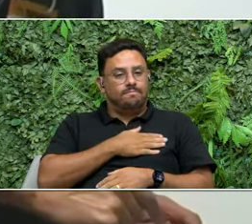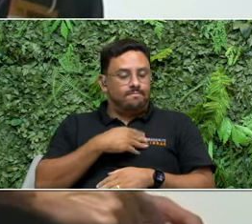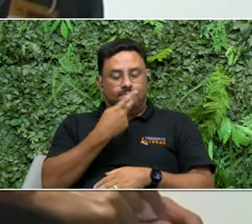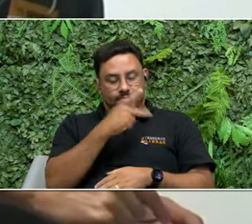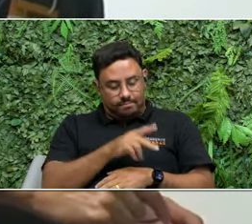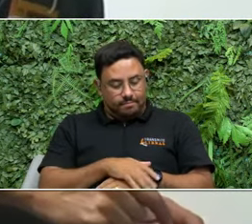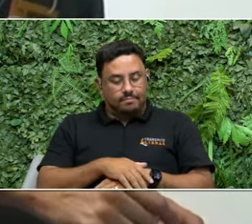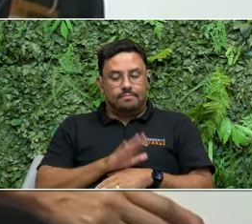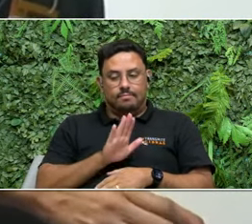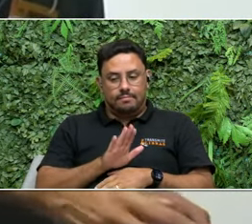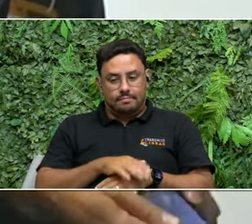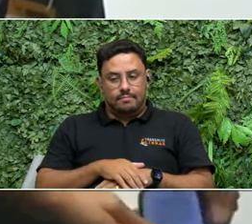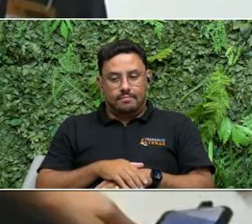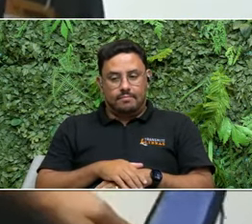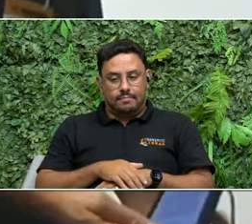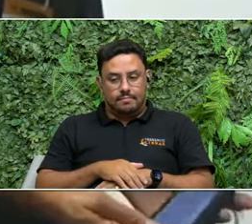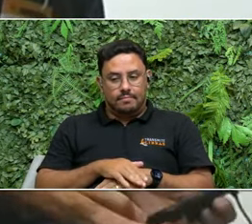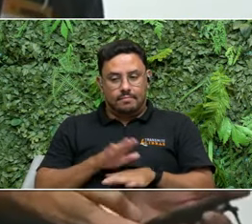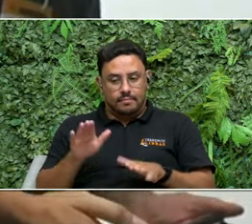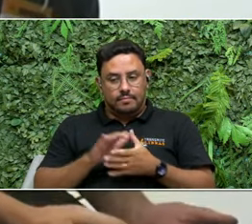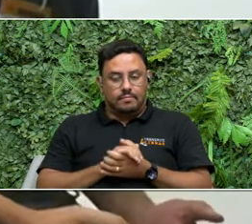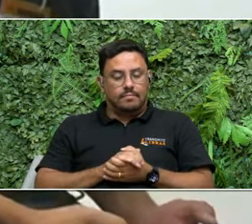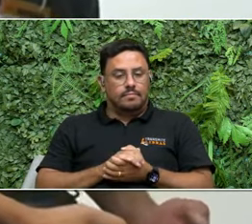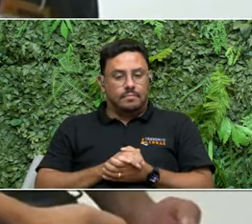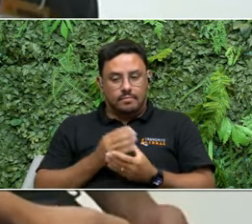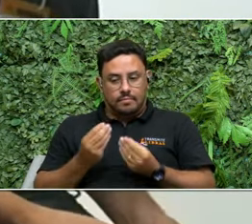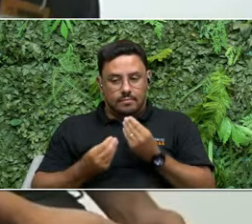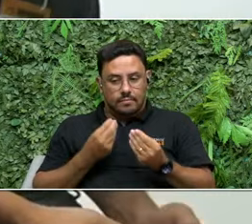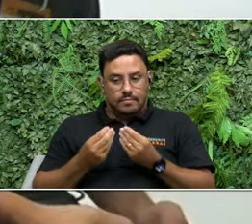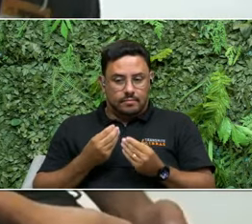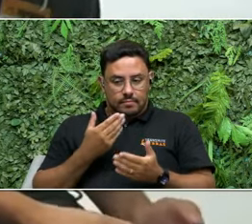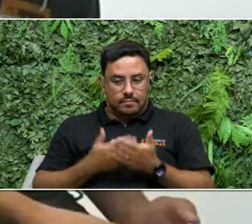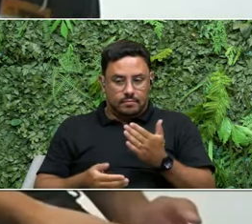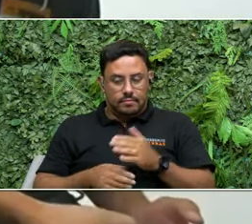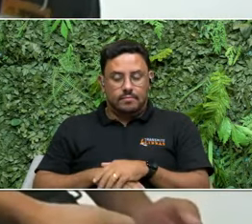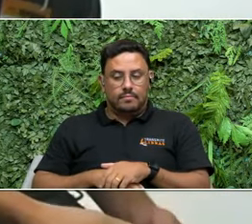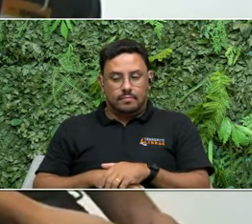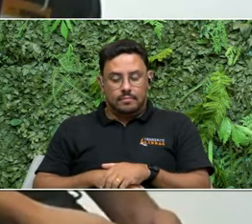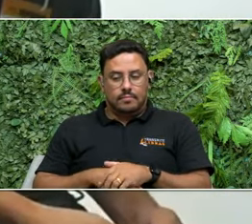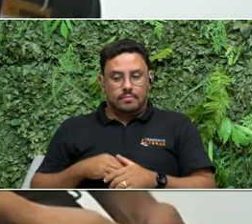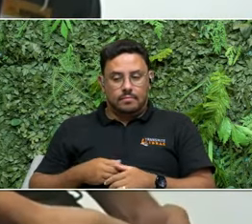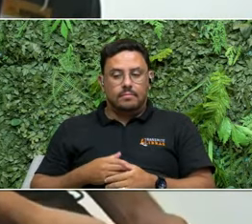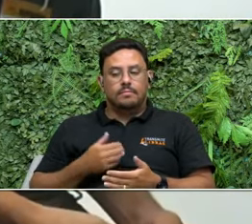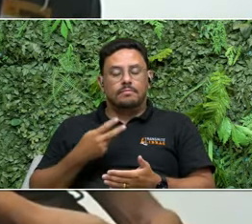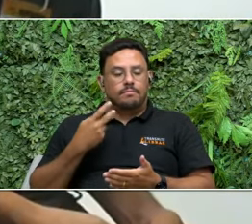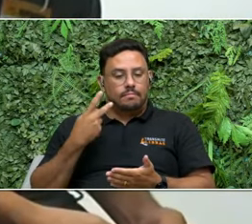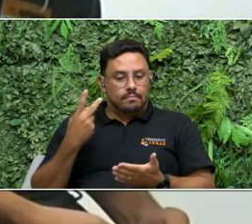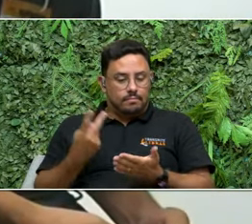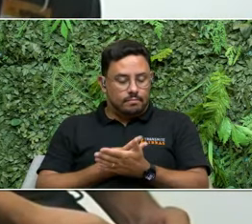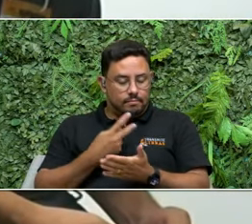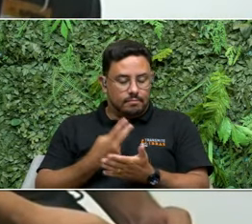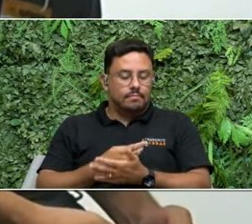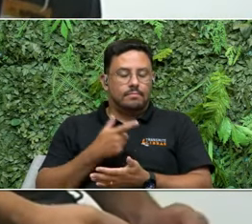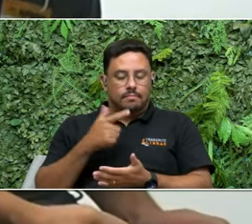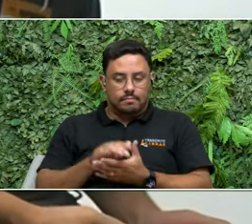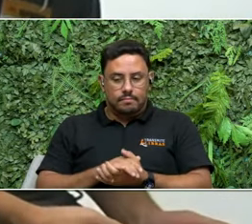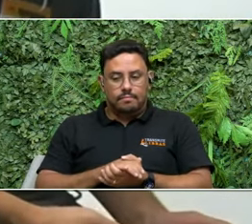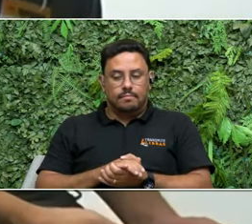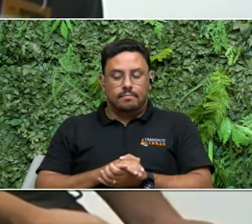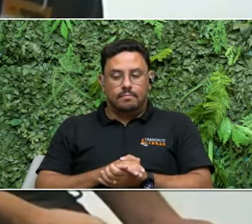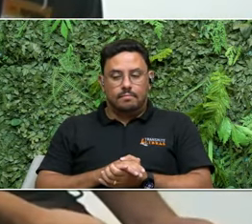hein mais do que a medida às vezes pede Hoje ele falhou no gol do do Bruno